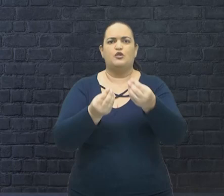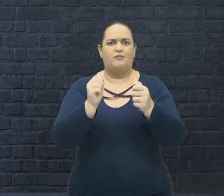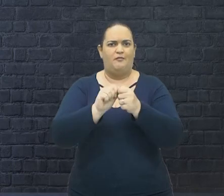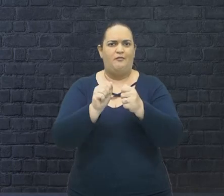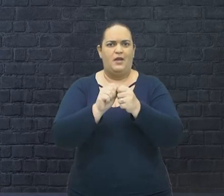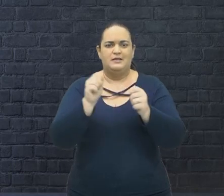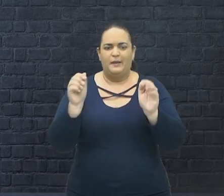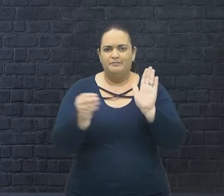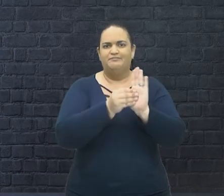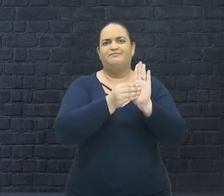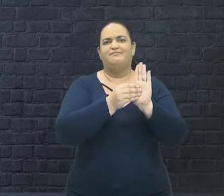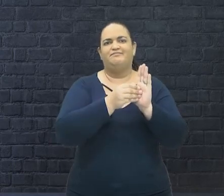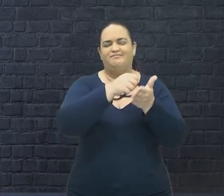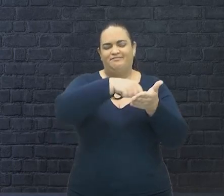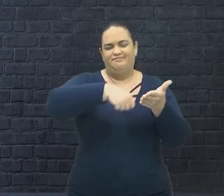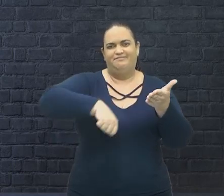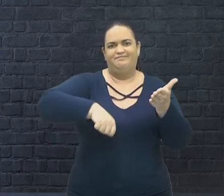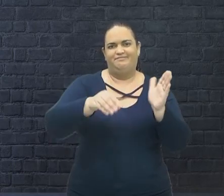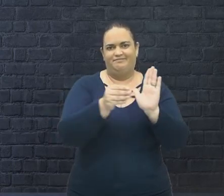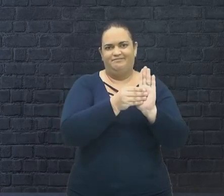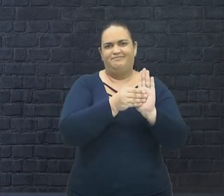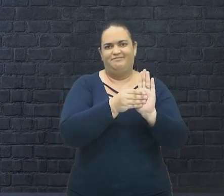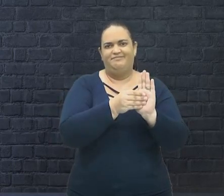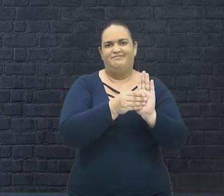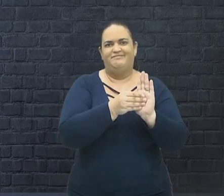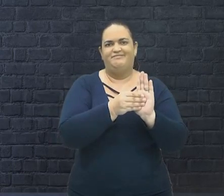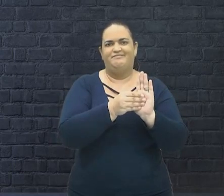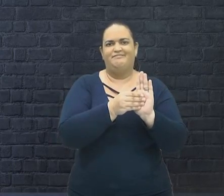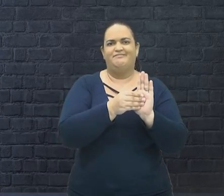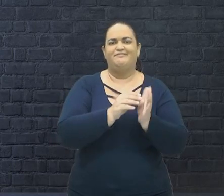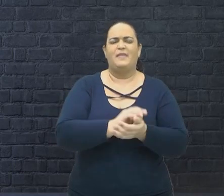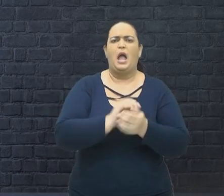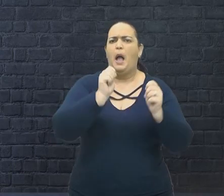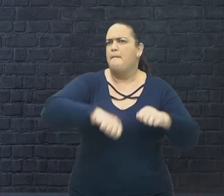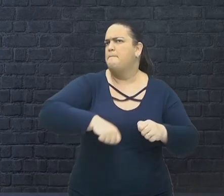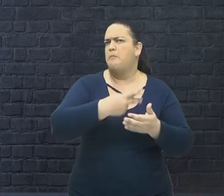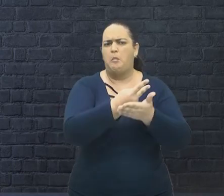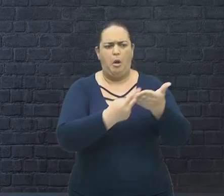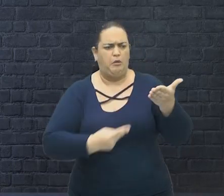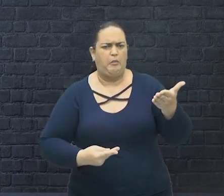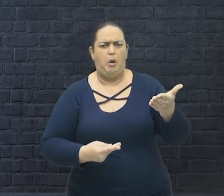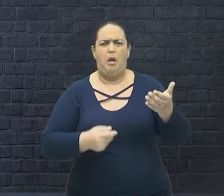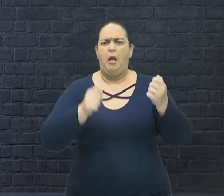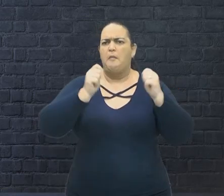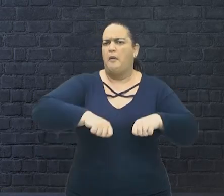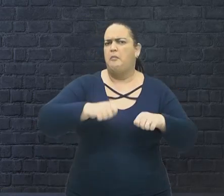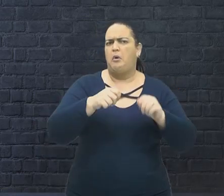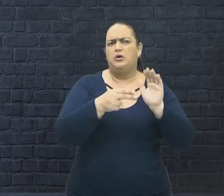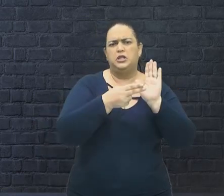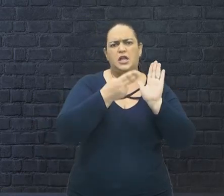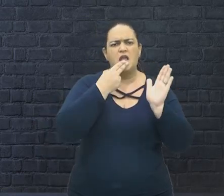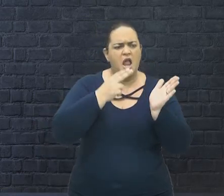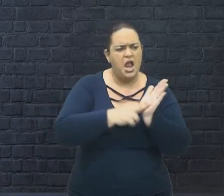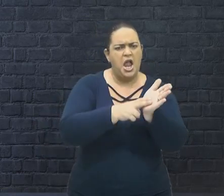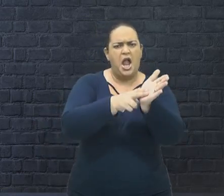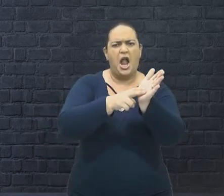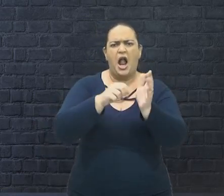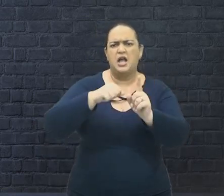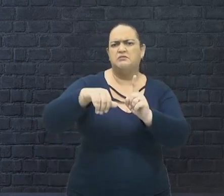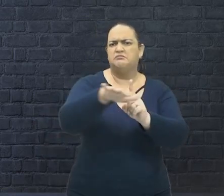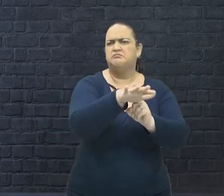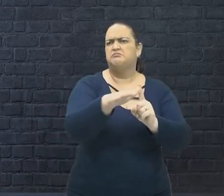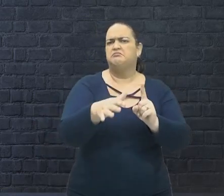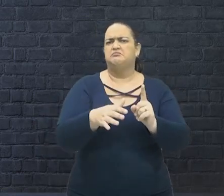aqui já digo um dos critérios. Para submeter o seu texto, que pode ser poema, pode ser carta à sociedade, pode